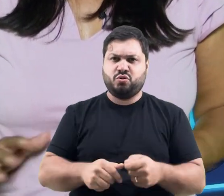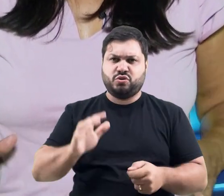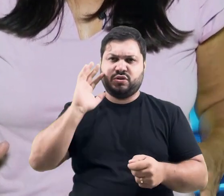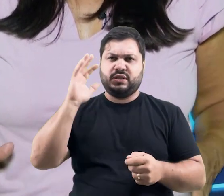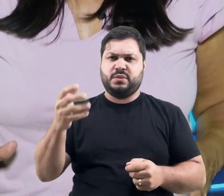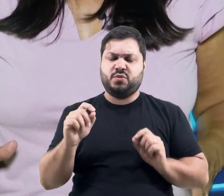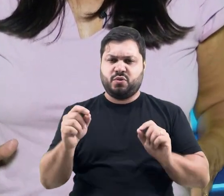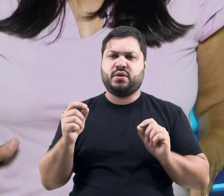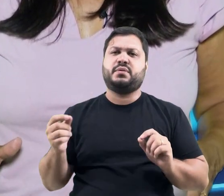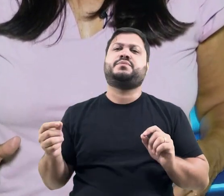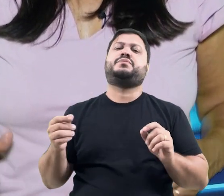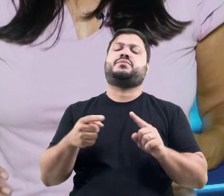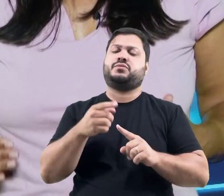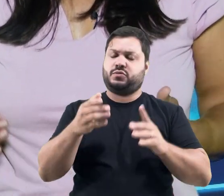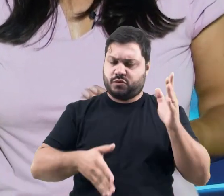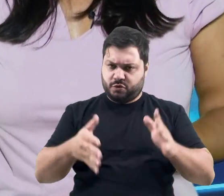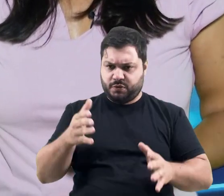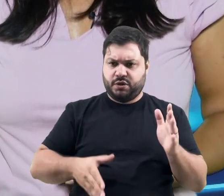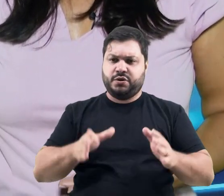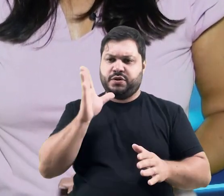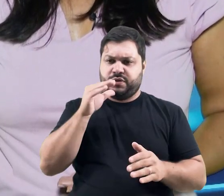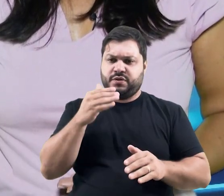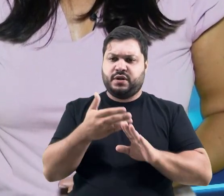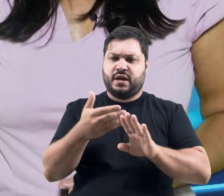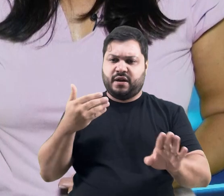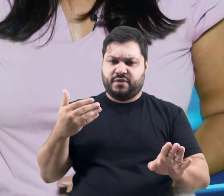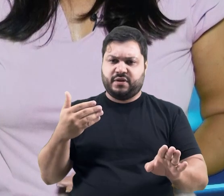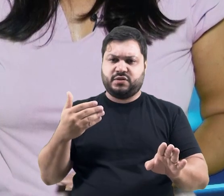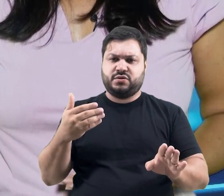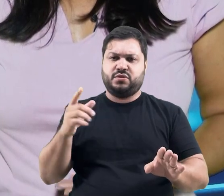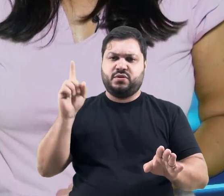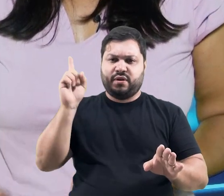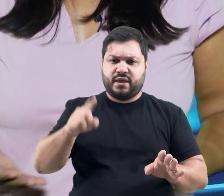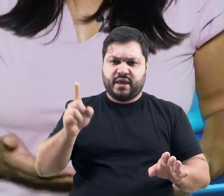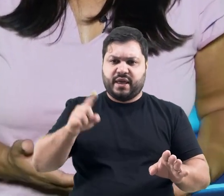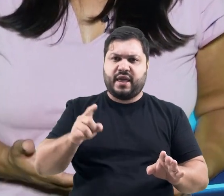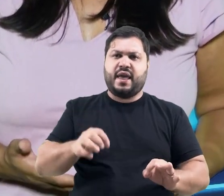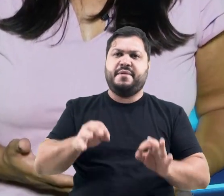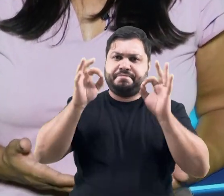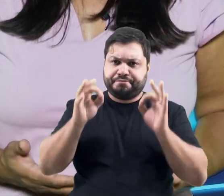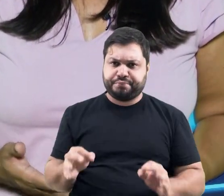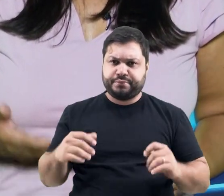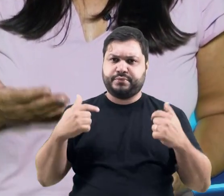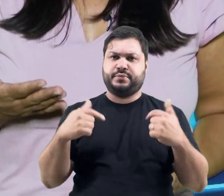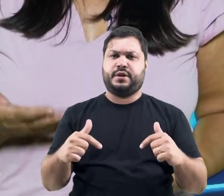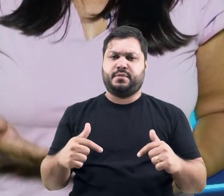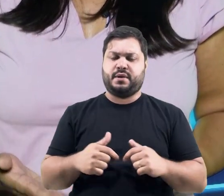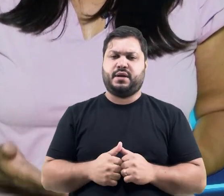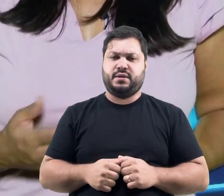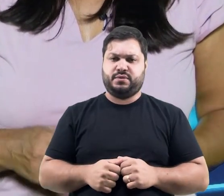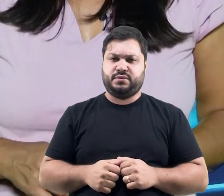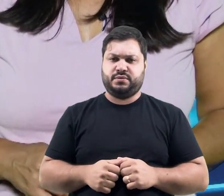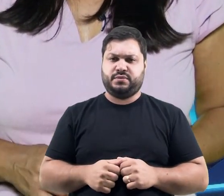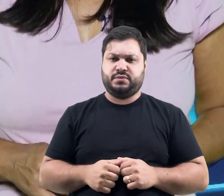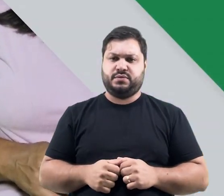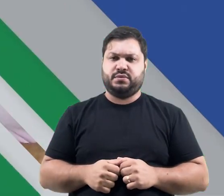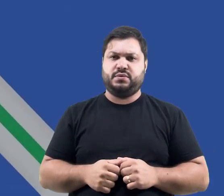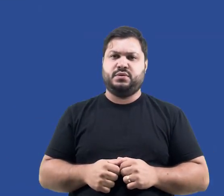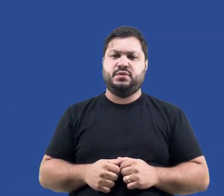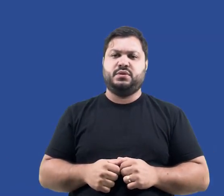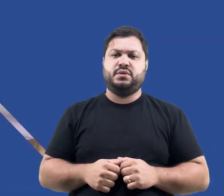por unanimidade, determinou a inclusão do período em que a servidora esteve afastada como sendo de efetivo